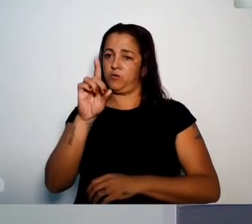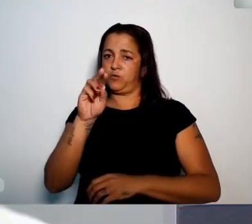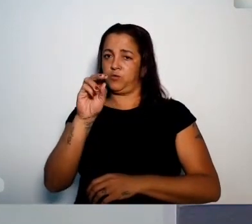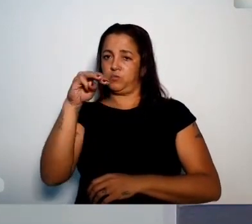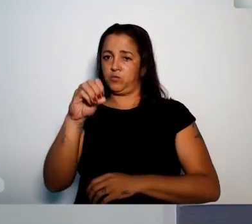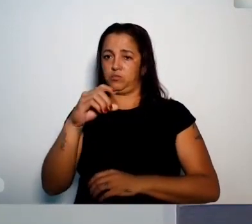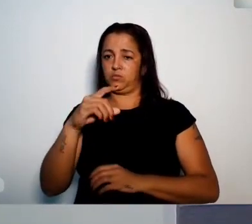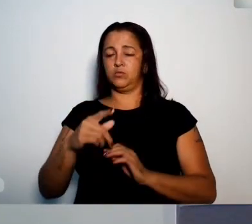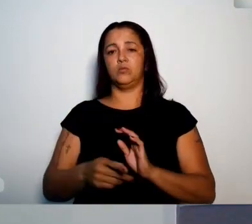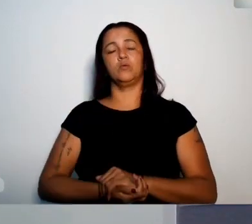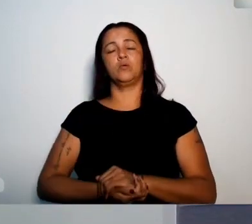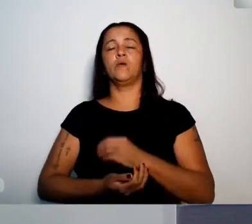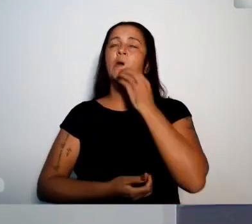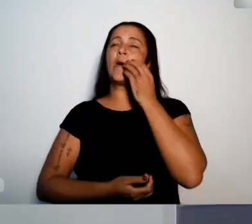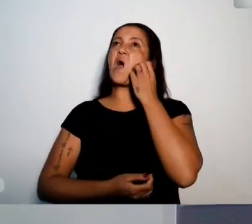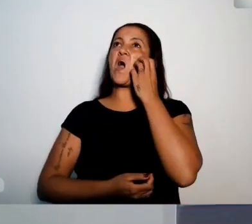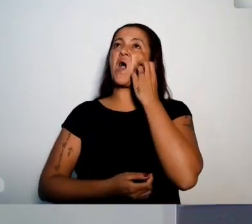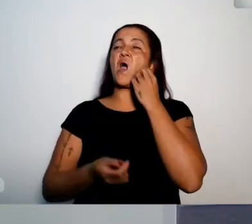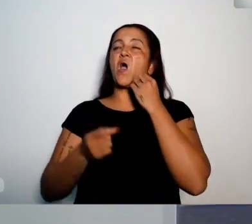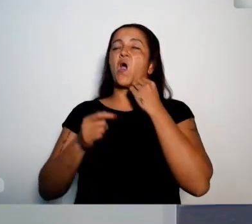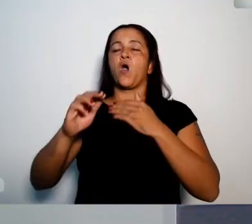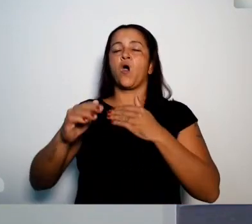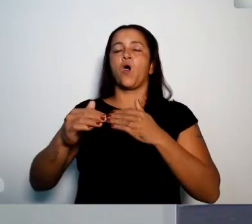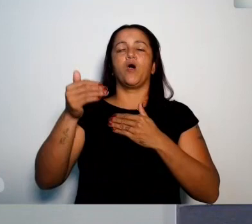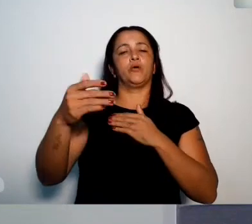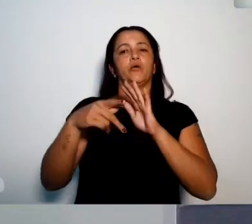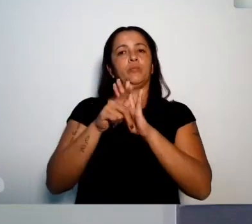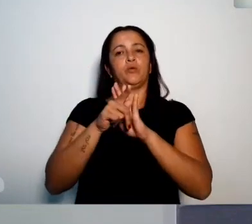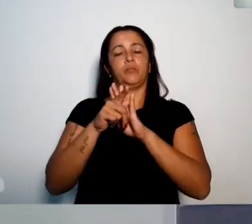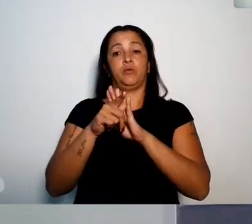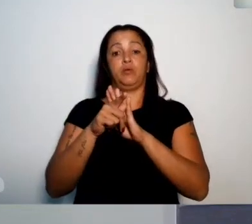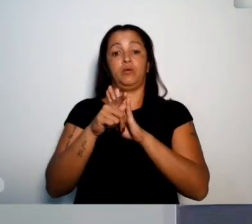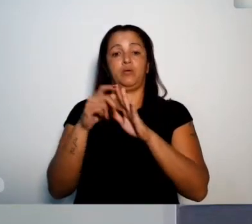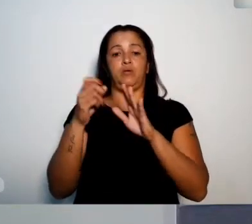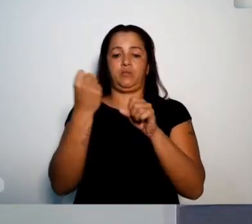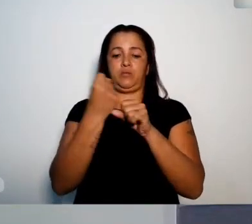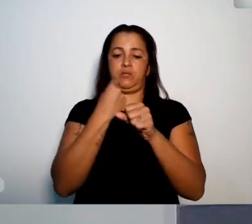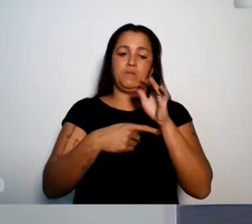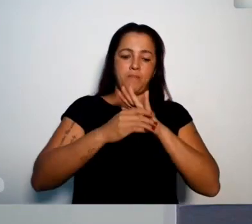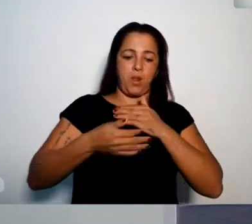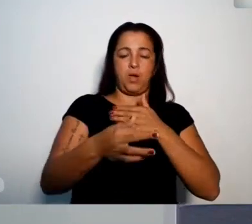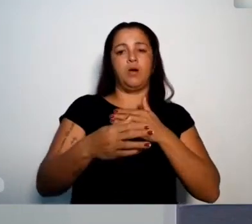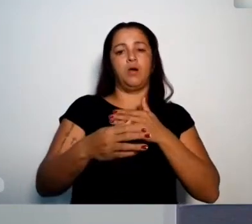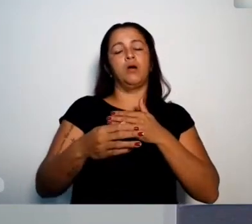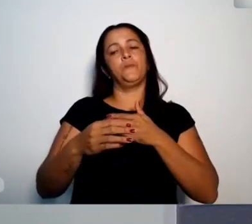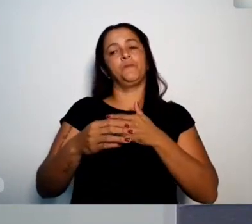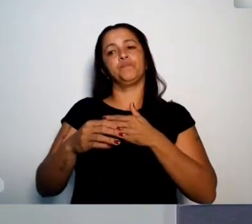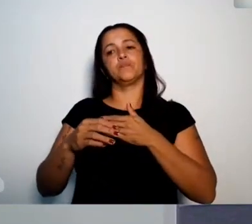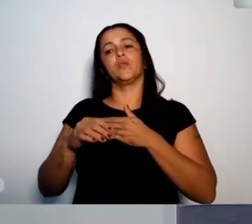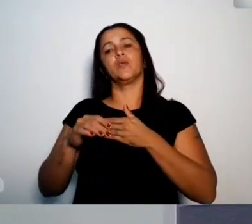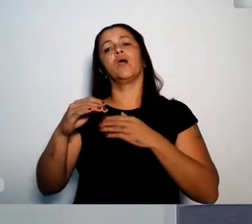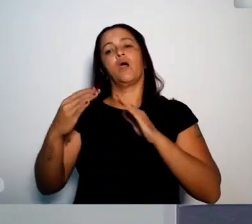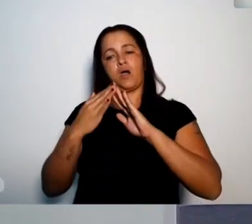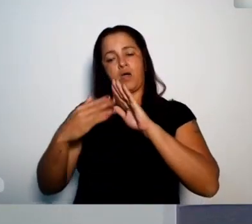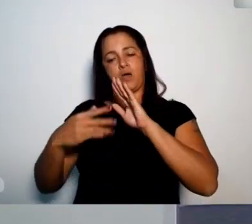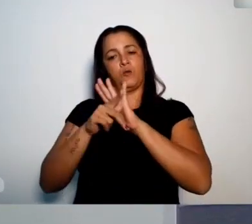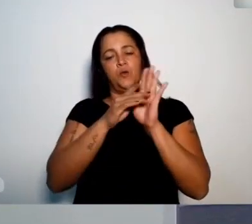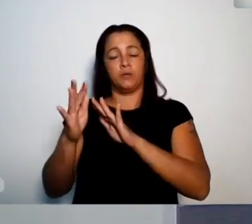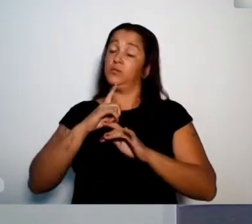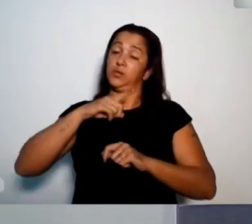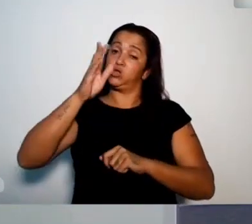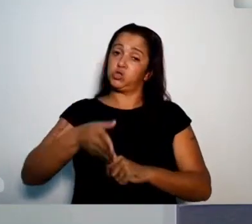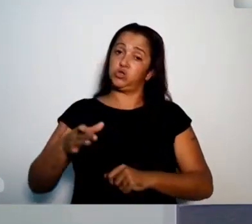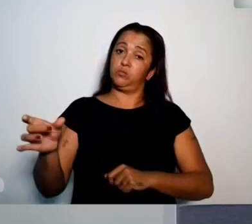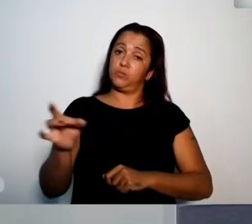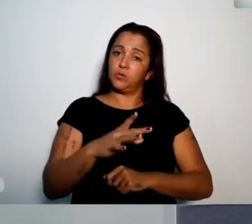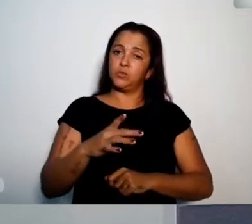nos próximos empreendimentos imobiliários, os empreendedores deem como contrapartida, assim como